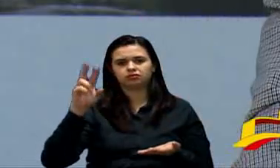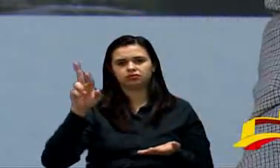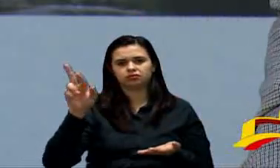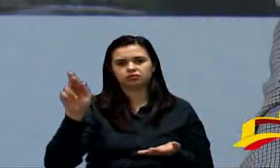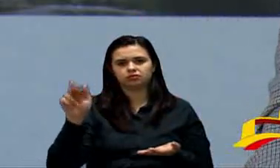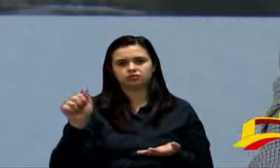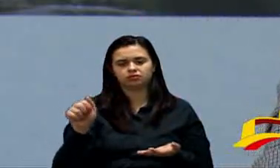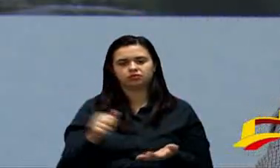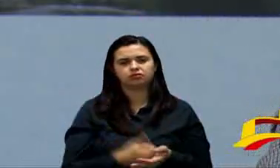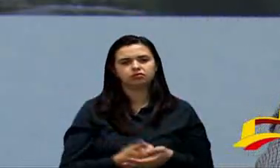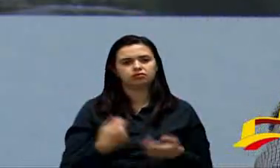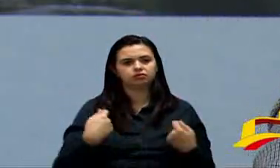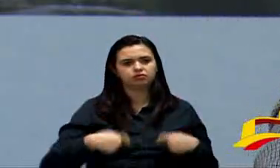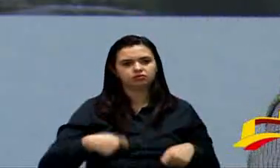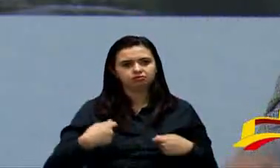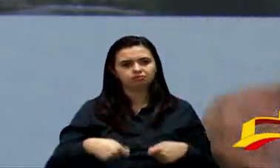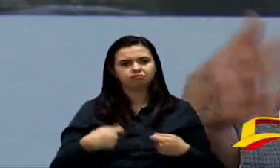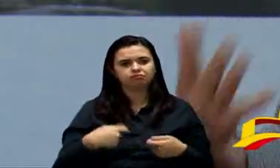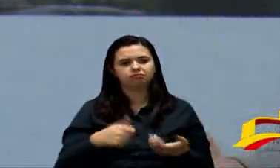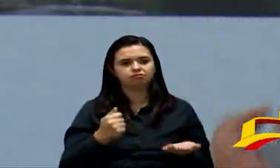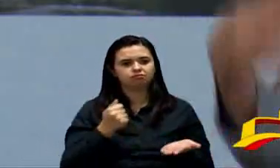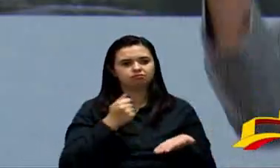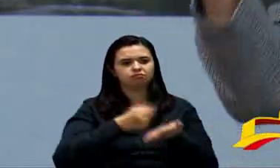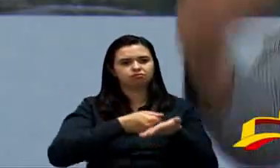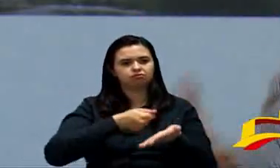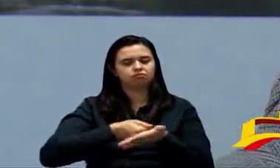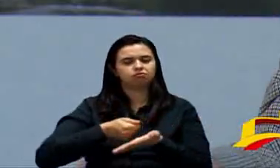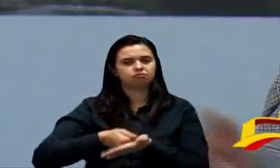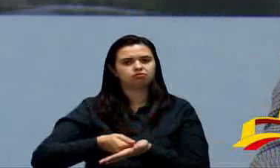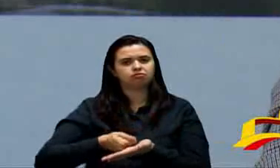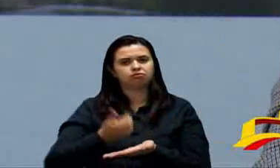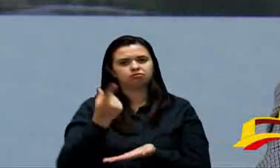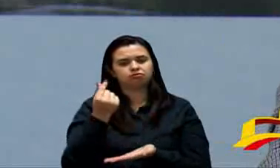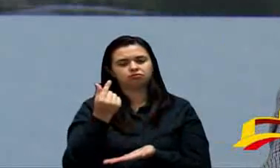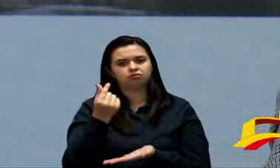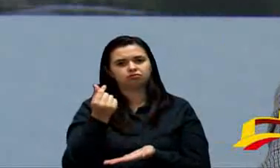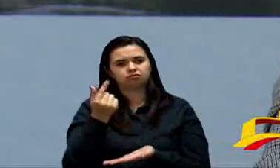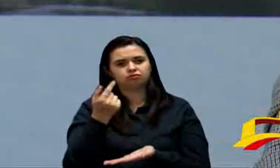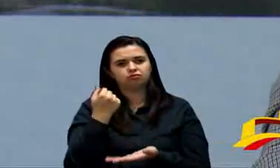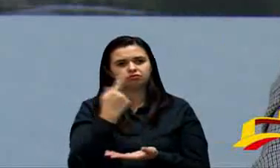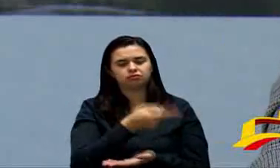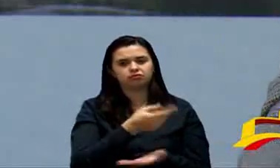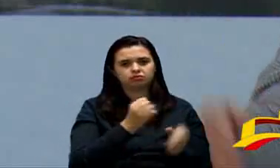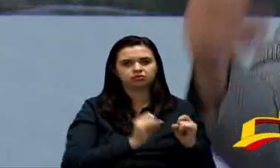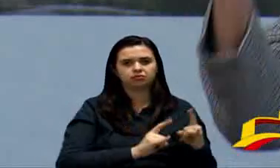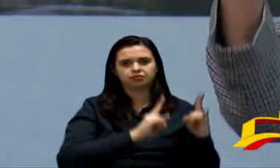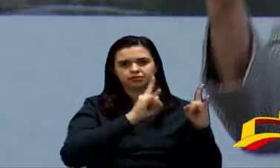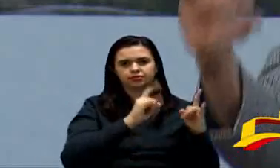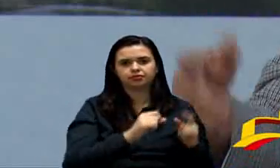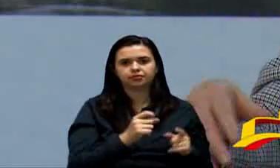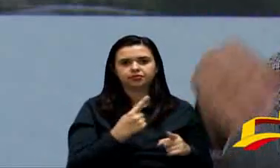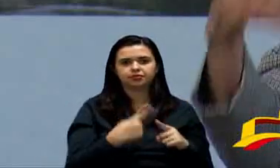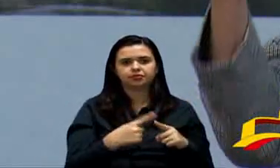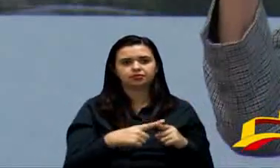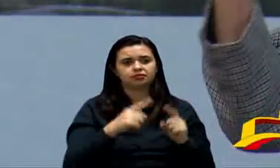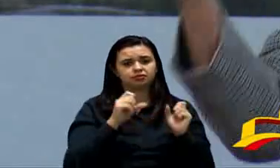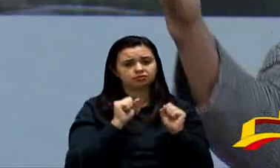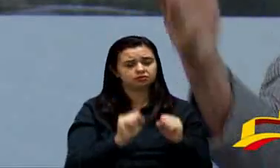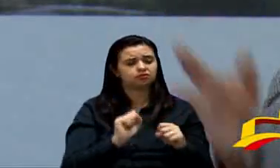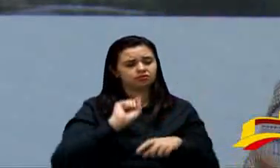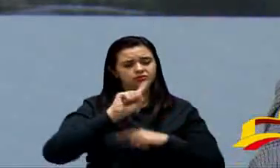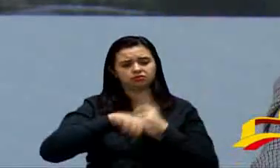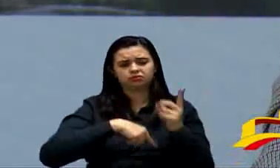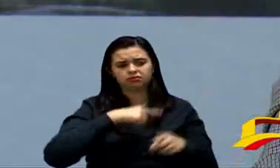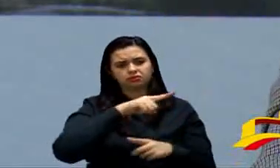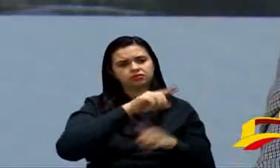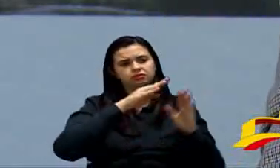ainda um recurso desnecessário para recuperar, senão a escola, inclusive, vai cair, porque ela já foi, quebraram paredes, roubaram tudo